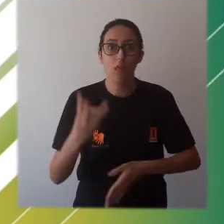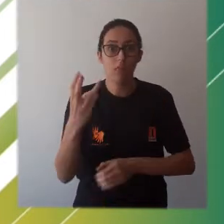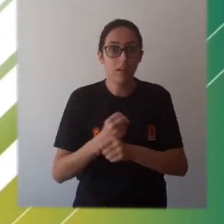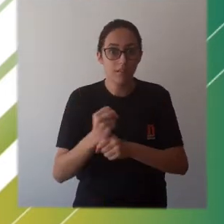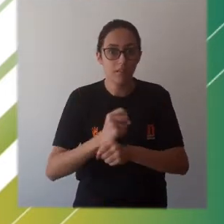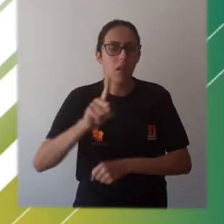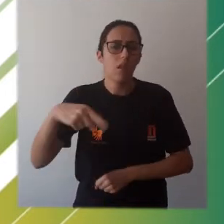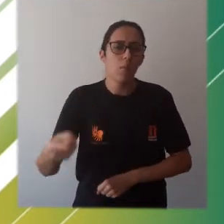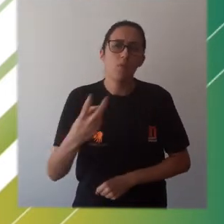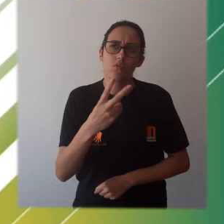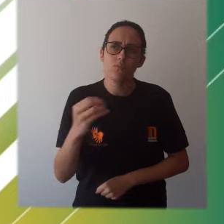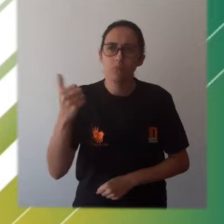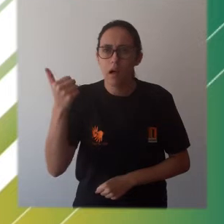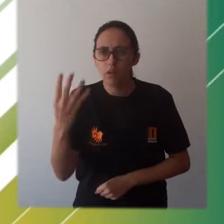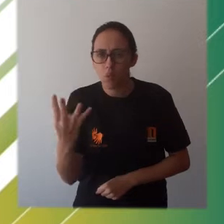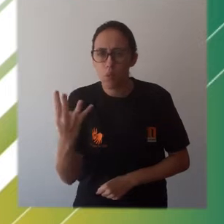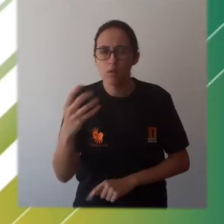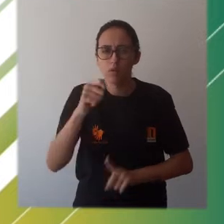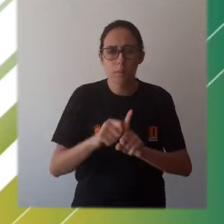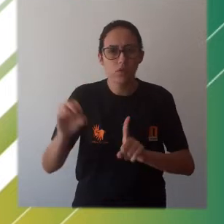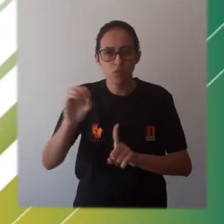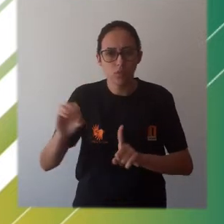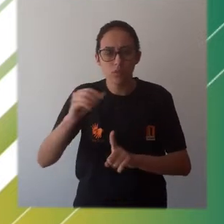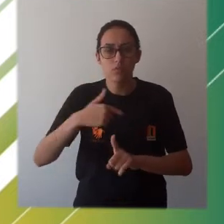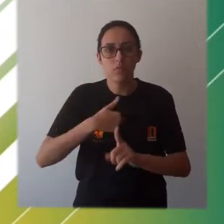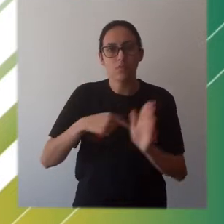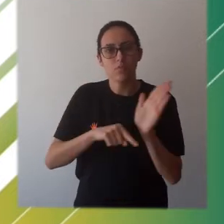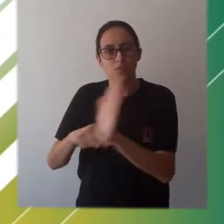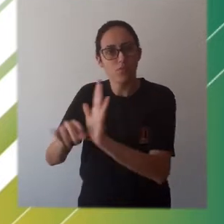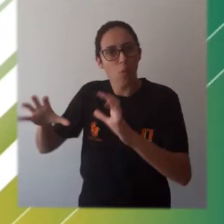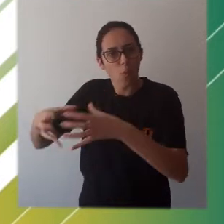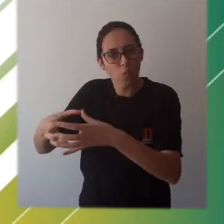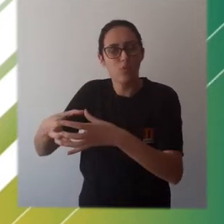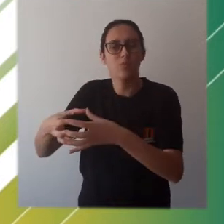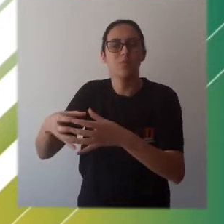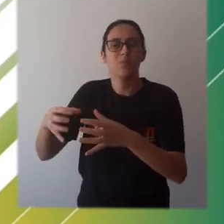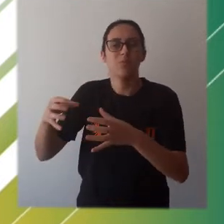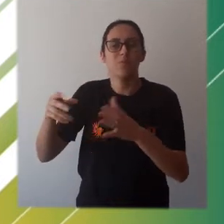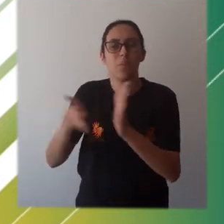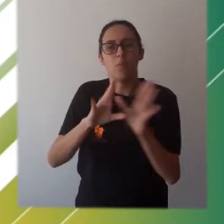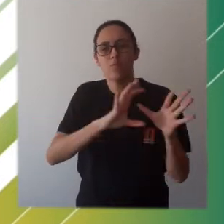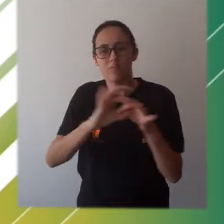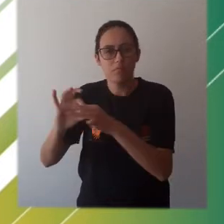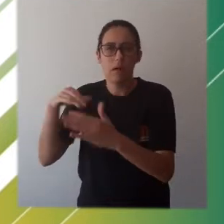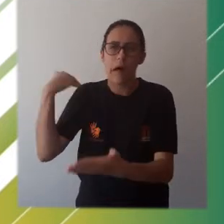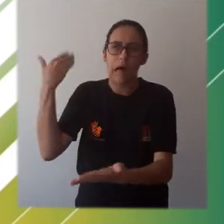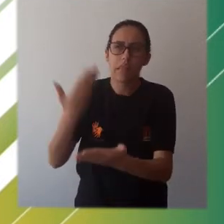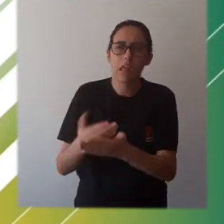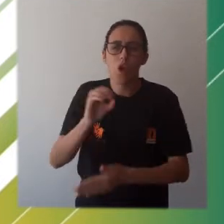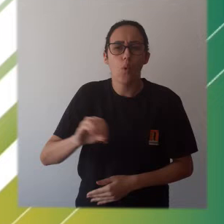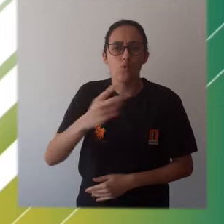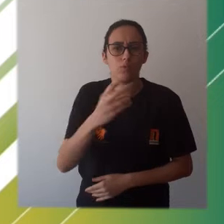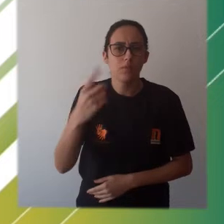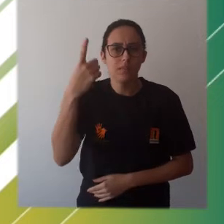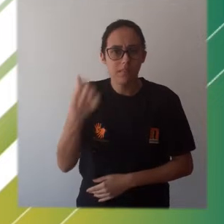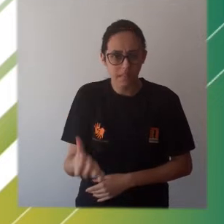anos. E em 2014, em outubro de 2014, fui para o Comitê Organizador dos Jogos Olímpicos, onde eu fiquei até outubro de 2016, né,